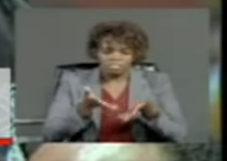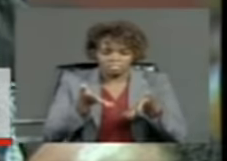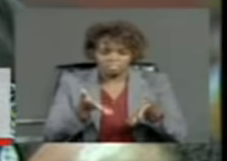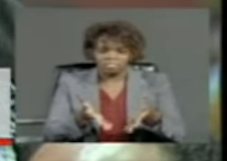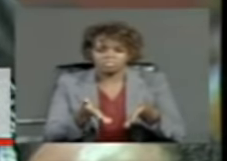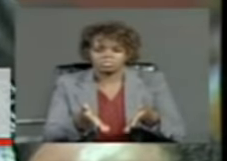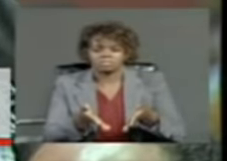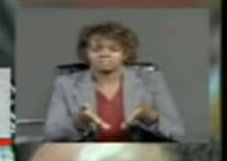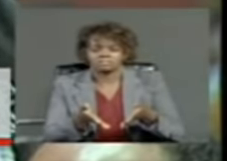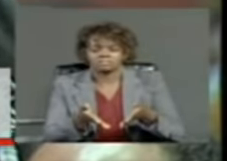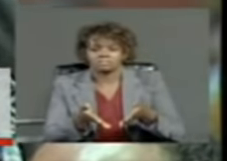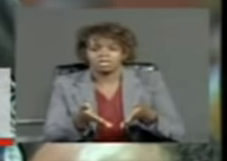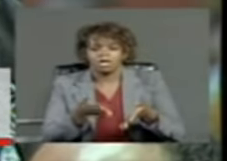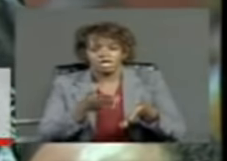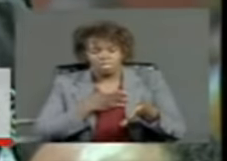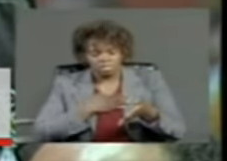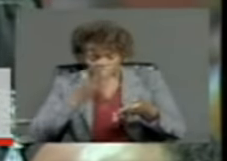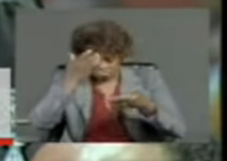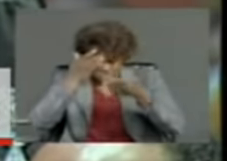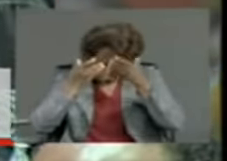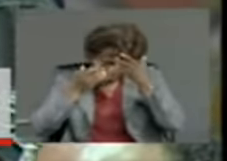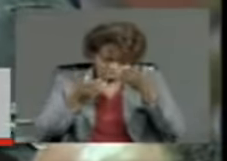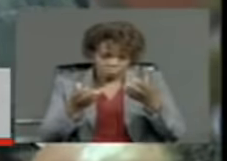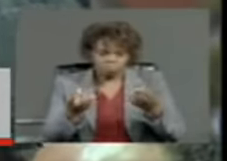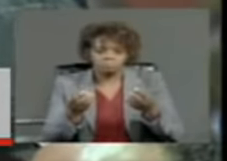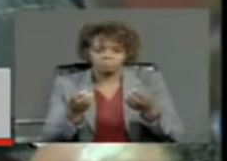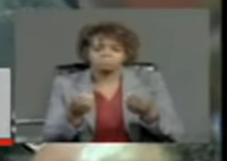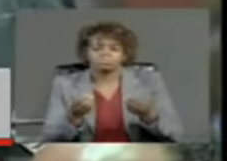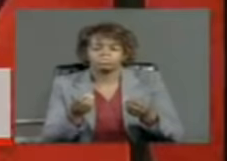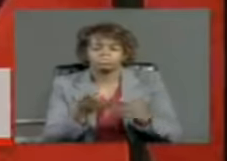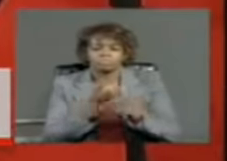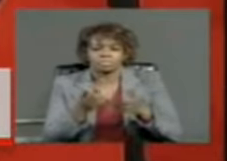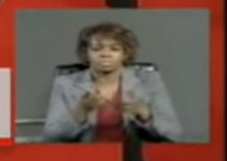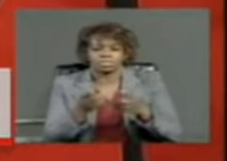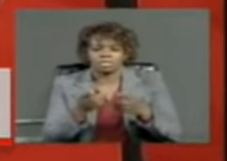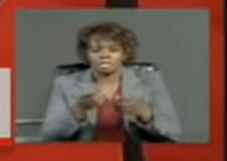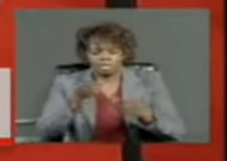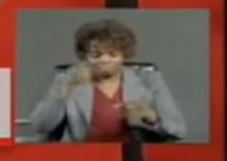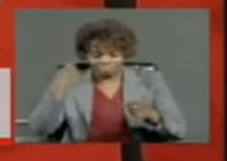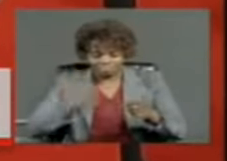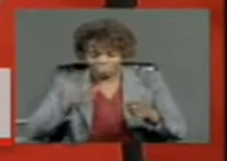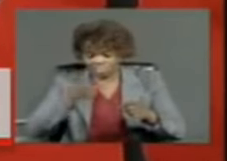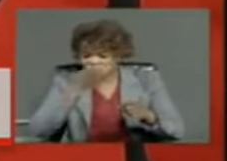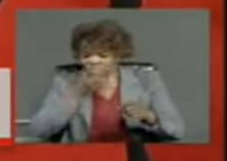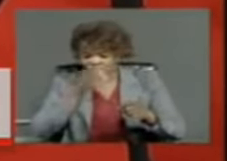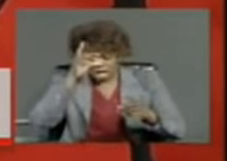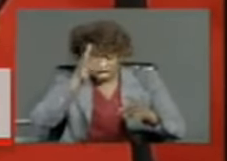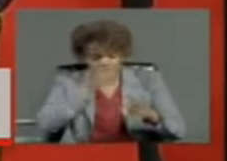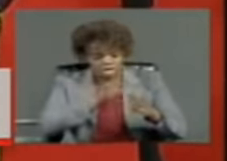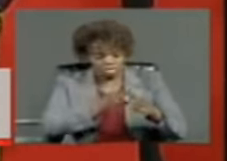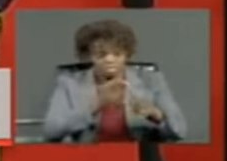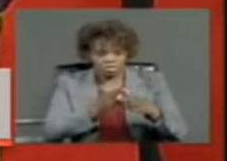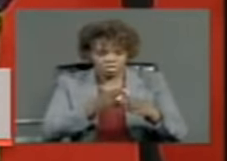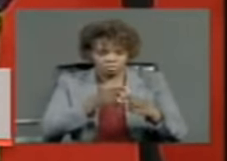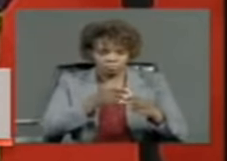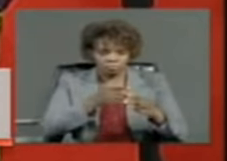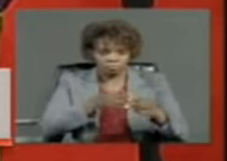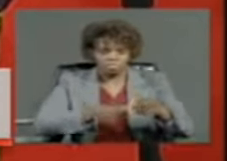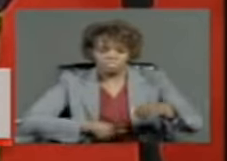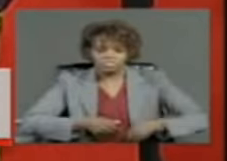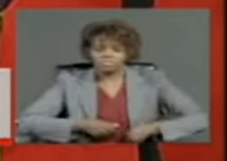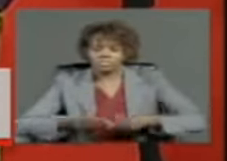nome Inocêncio de Matos. Gostaria muito, assim pelo menos a sua alma descansará mais em paz, porque perceberá que o mais alto mandatário da República